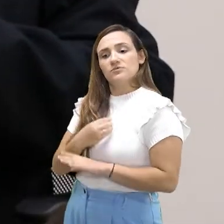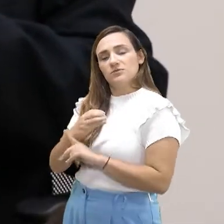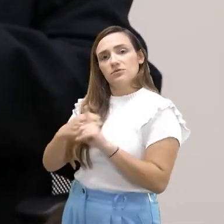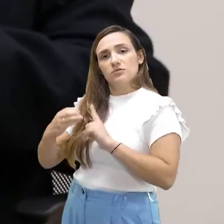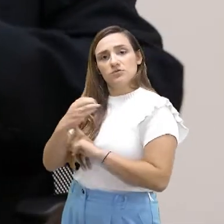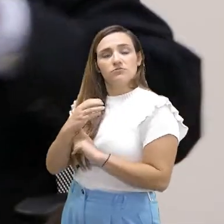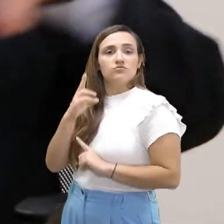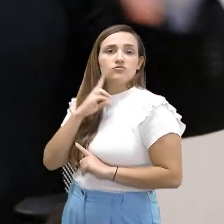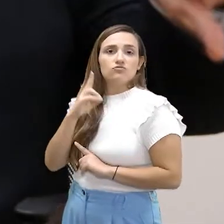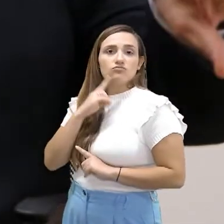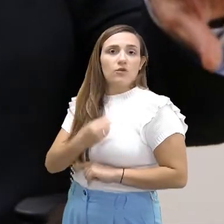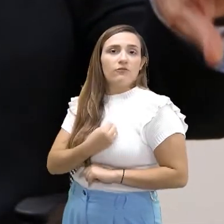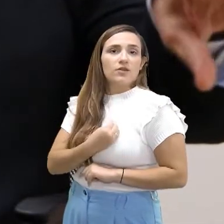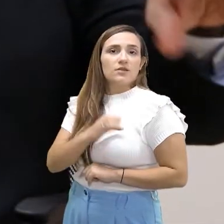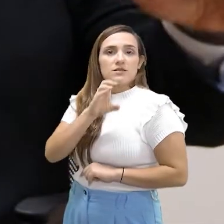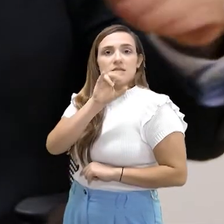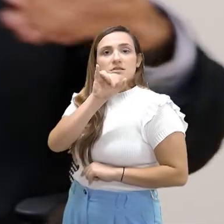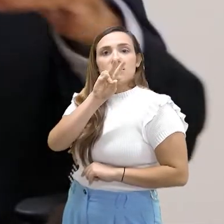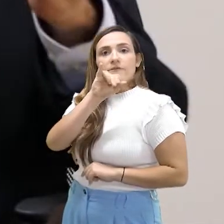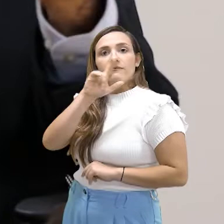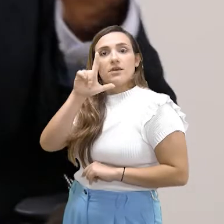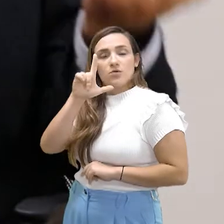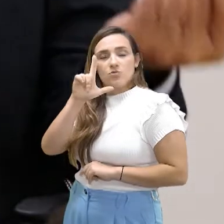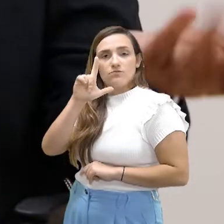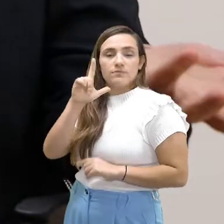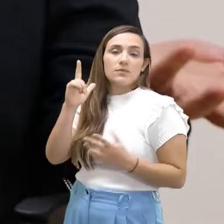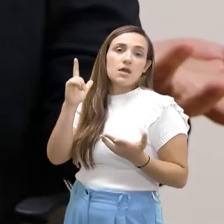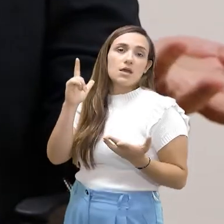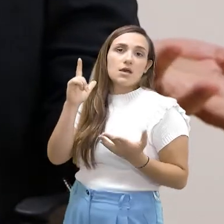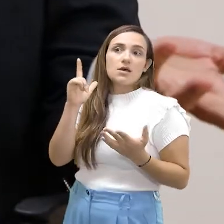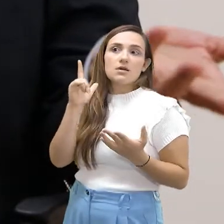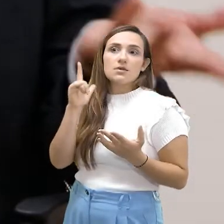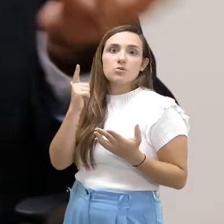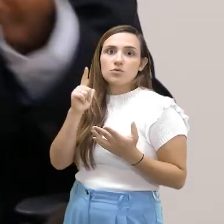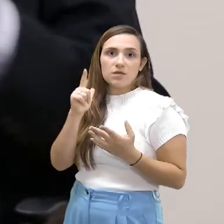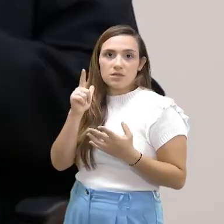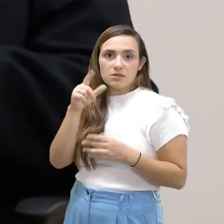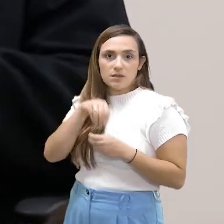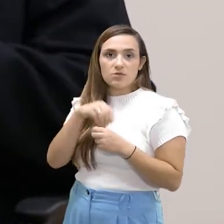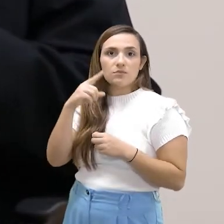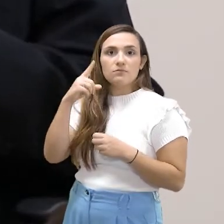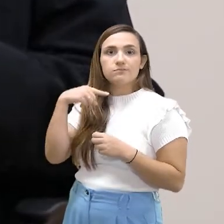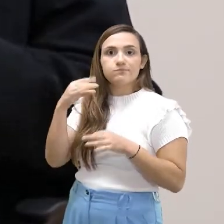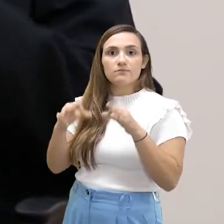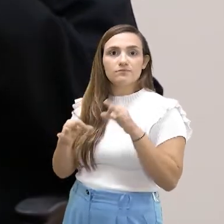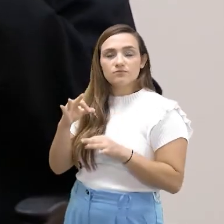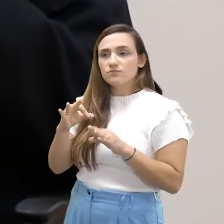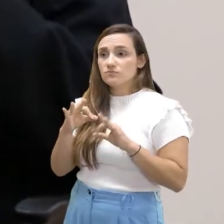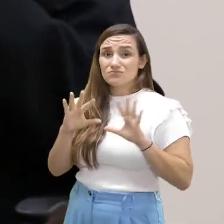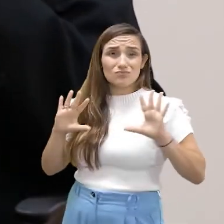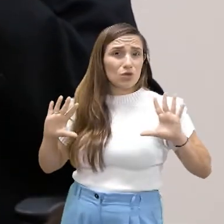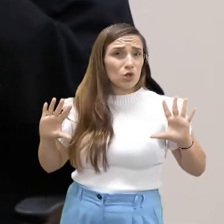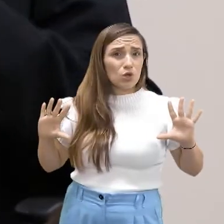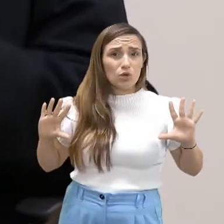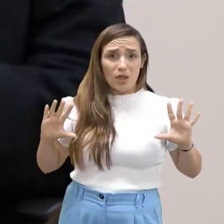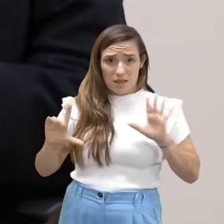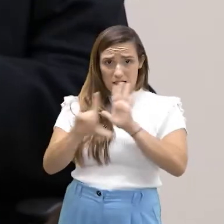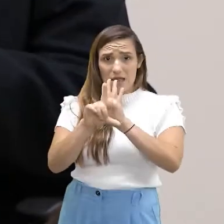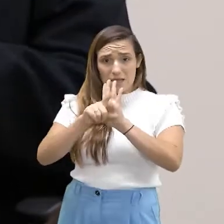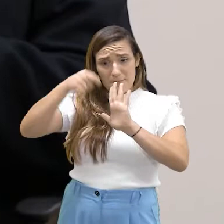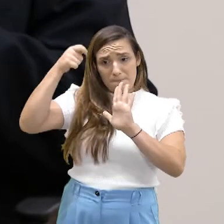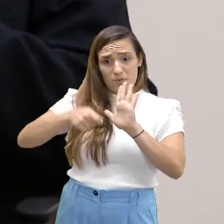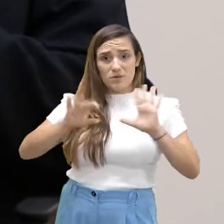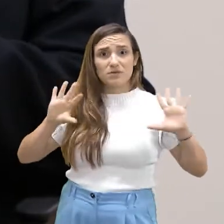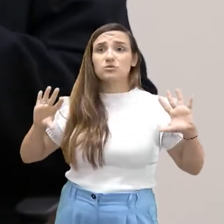seja, quando você necessita praticar um ato em cartório extrajudicial, a lei assegura a todos os